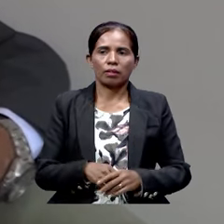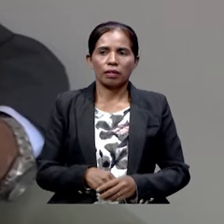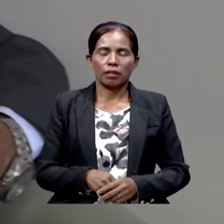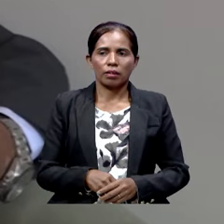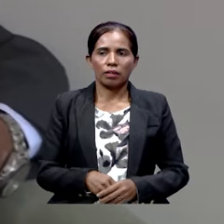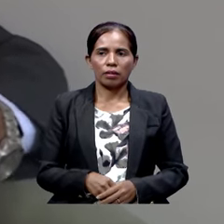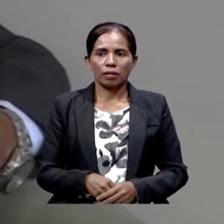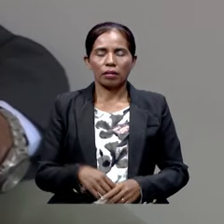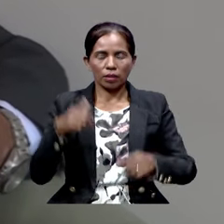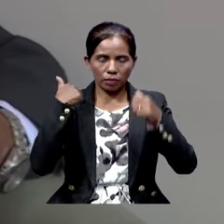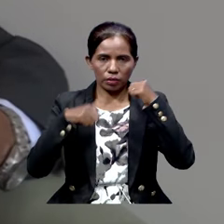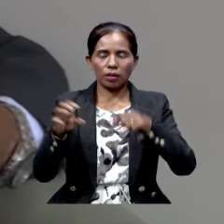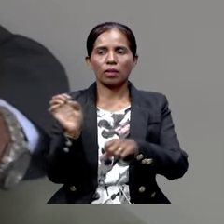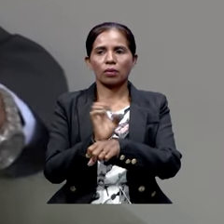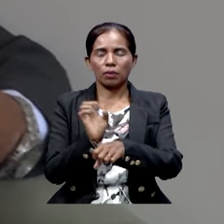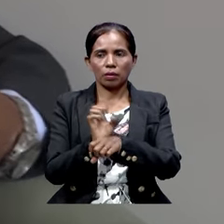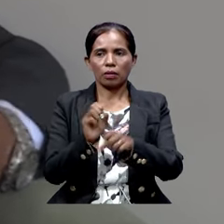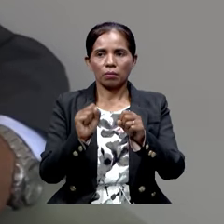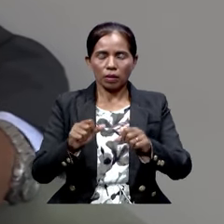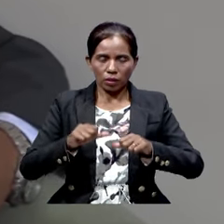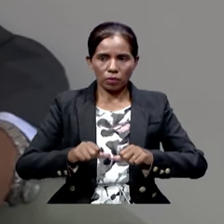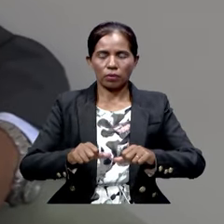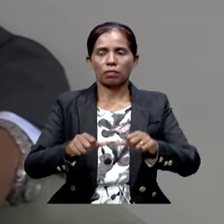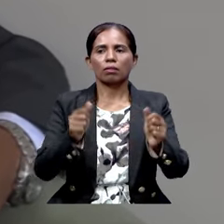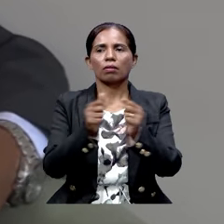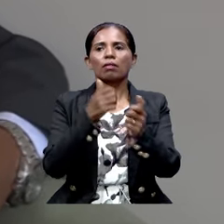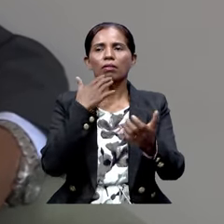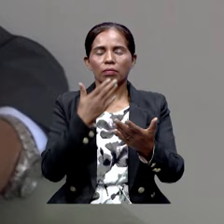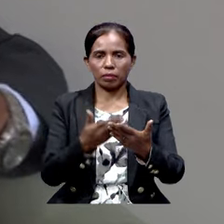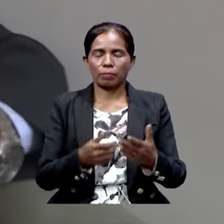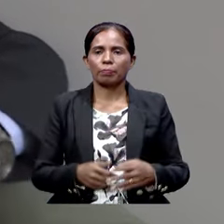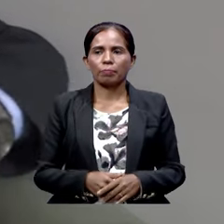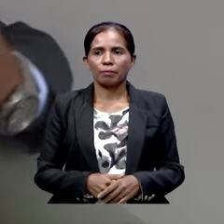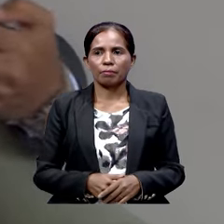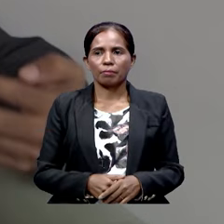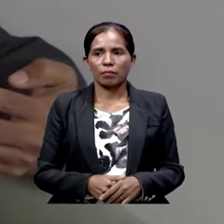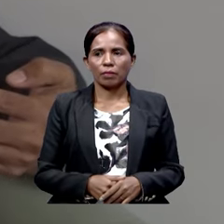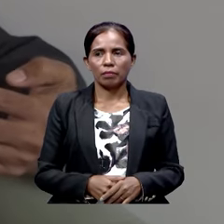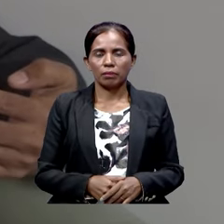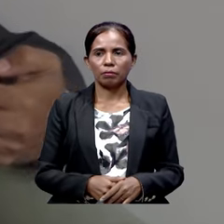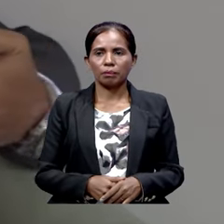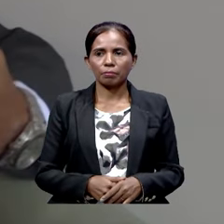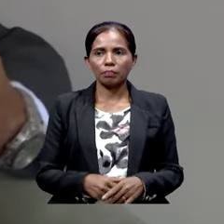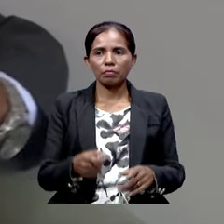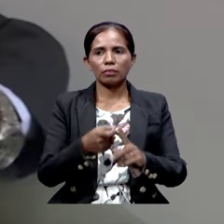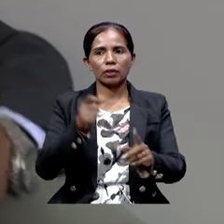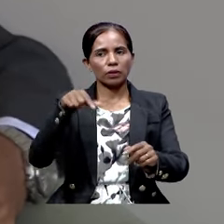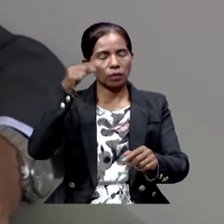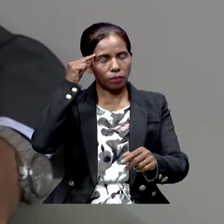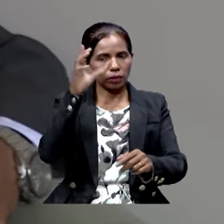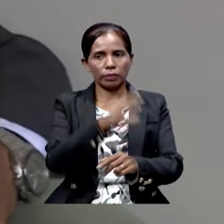dinamiza aktivitas ekonomi kune, bele lau hodiak. Ne be sinergi entre parte governo